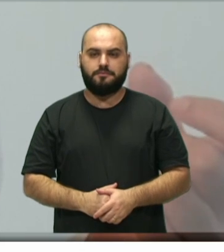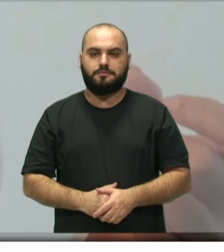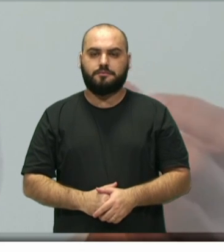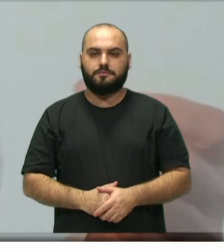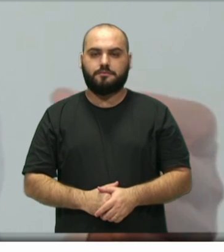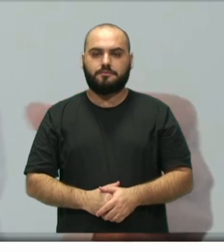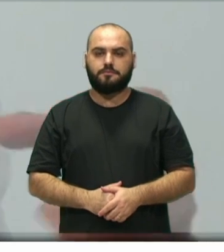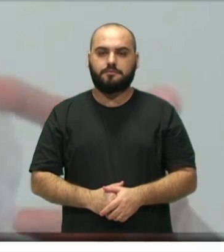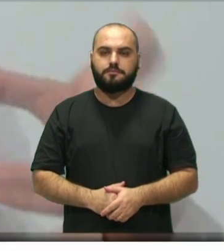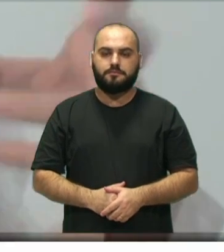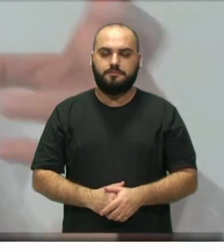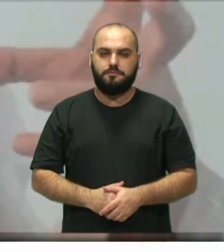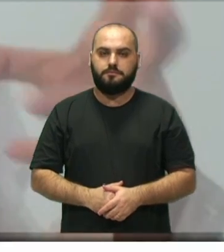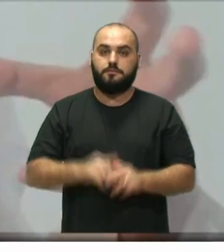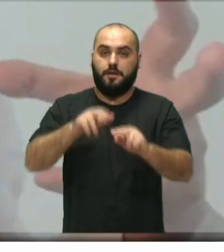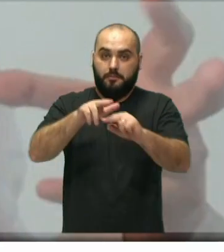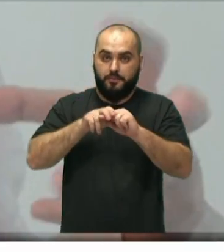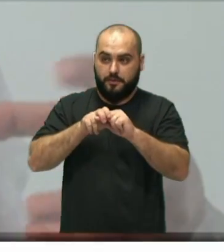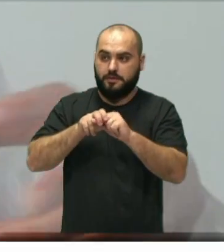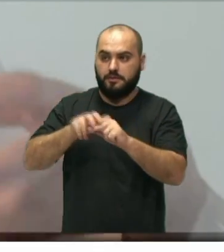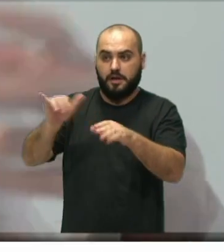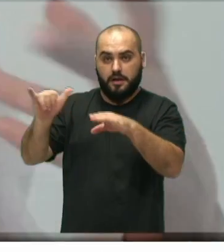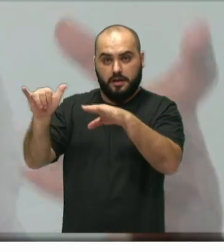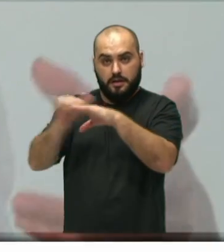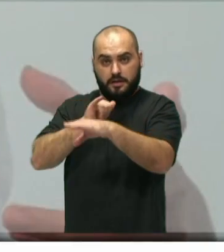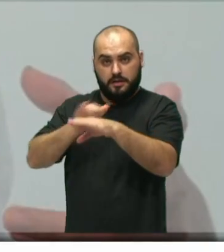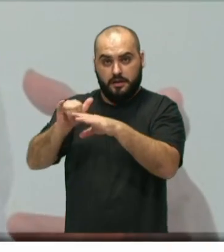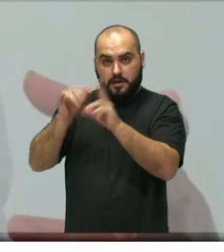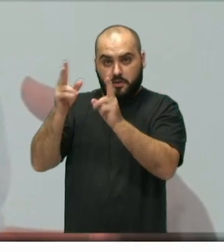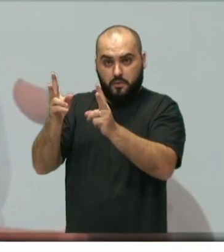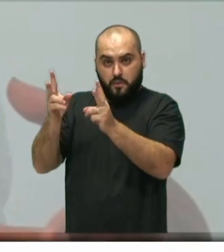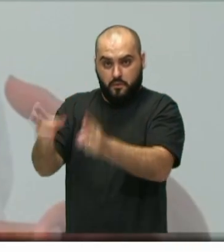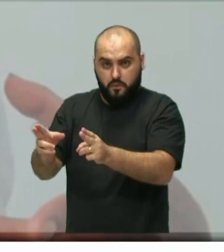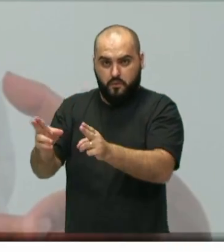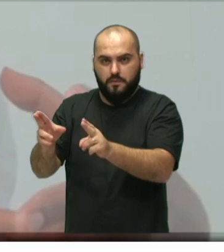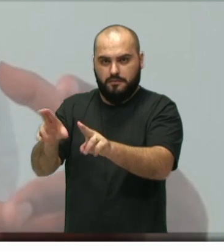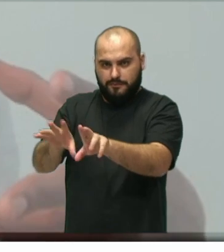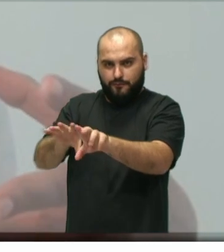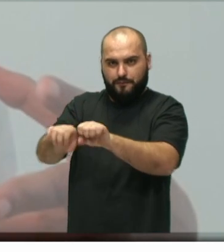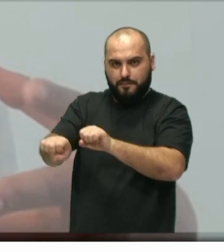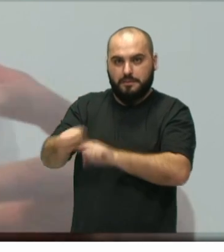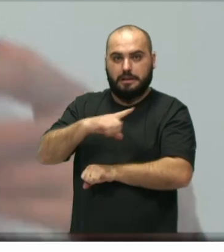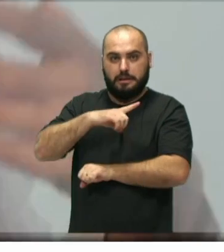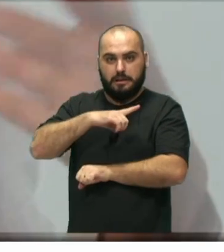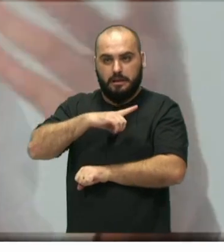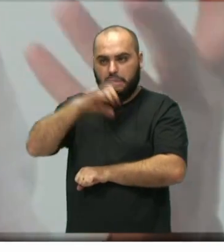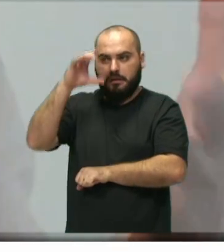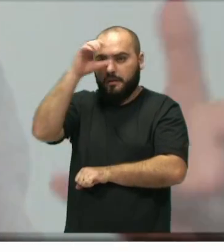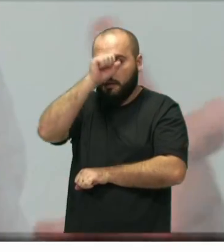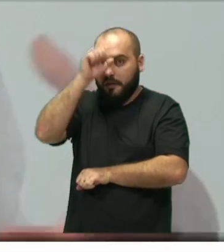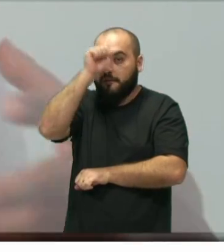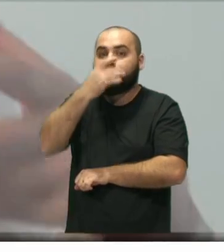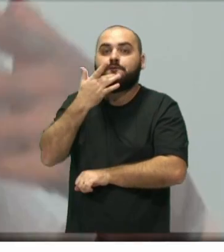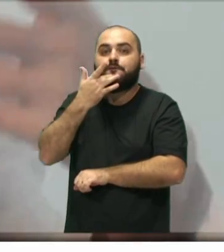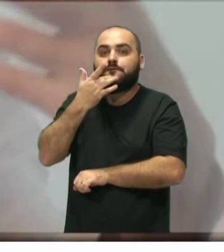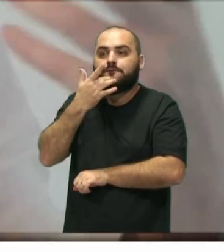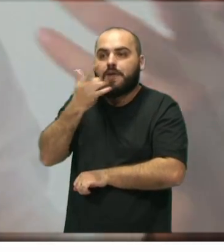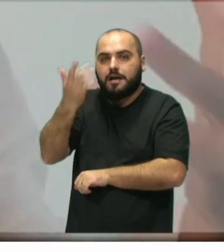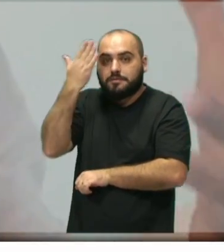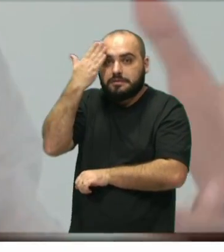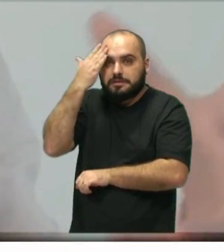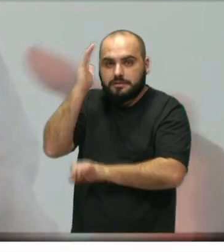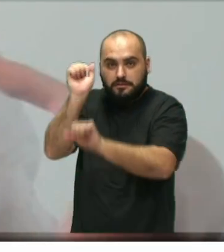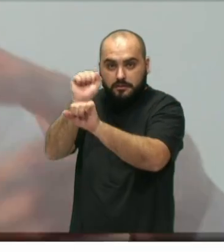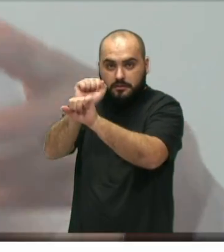E então, as mesmas estratégias que nas formações a gente aprende para facilitar essa compreensão,